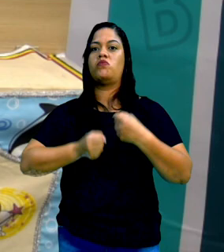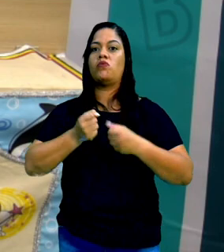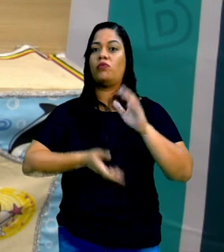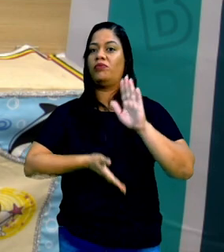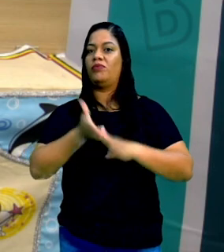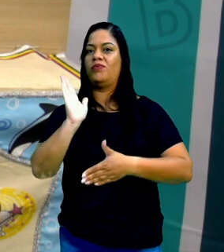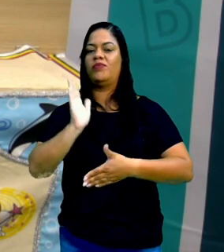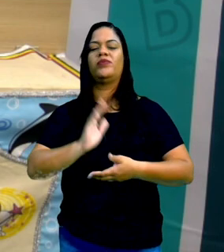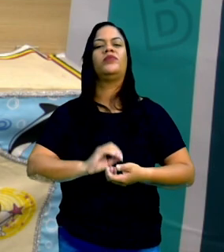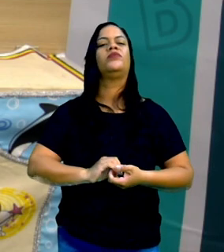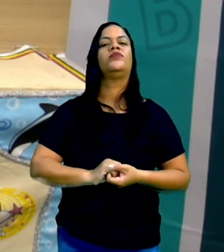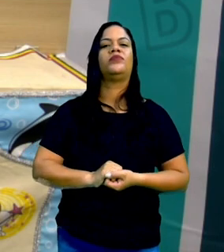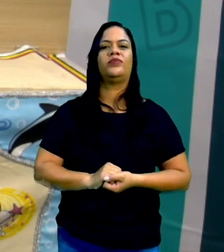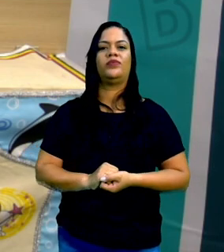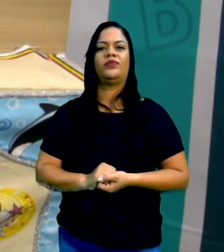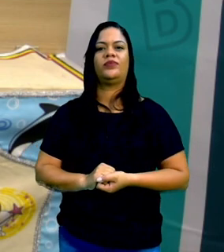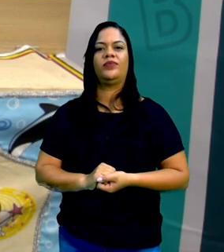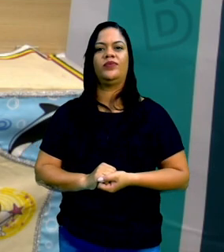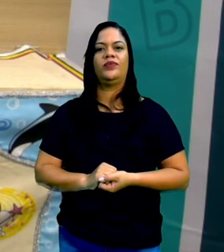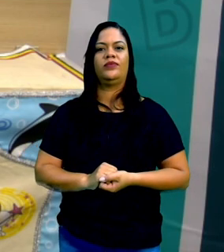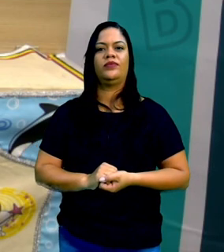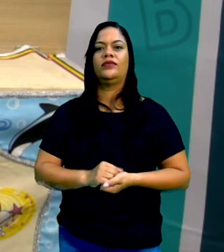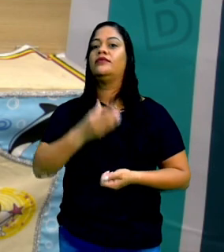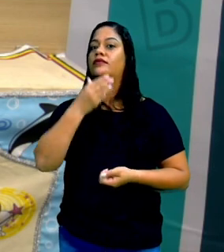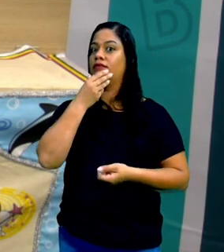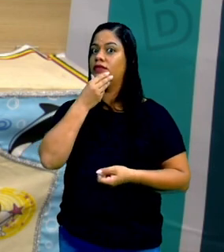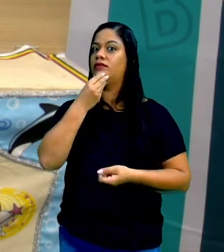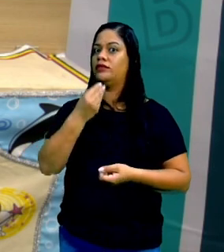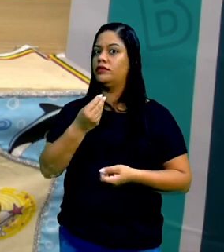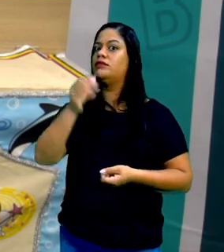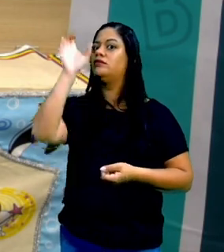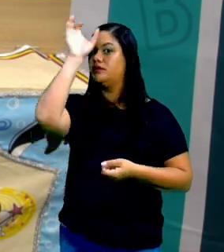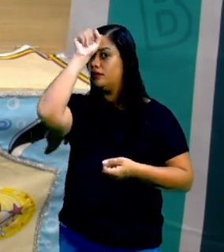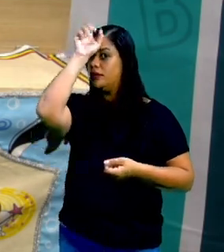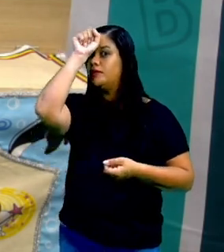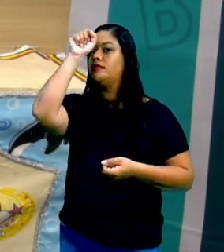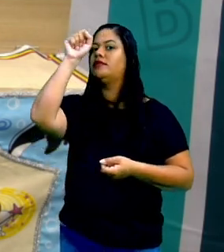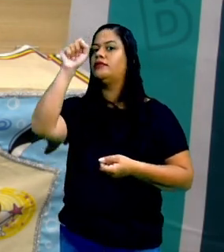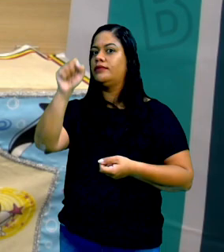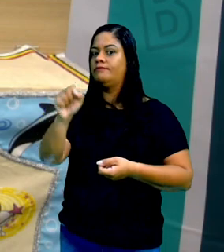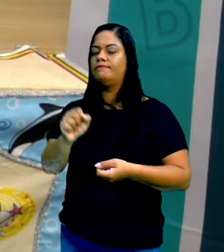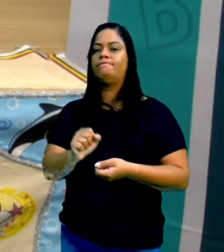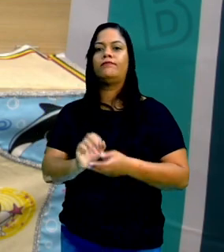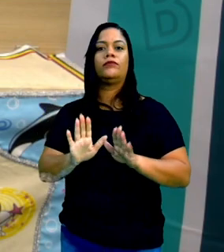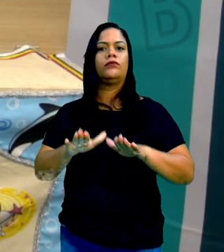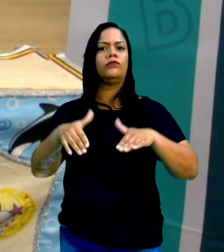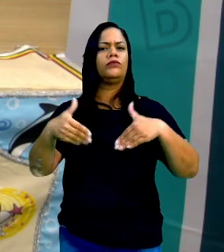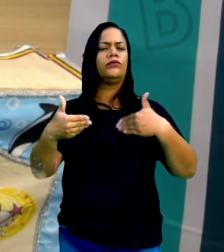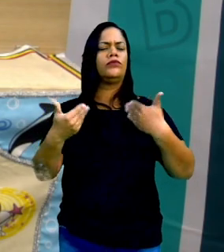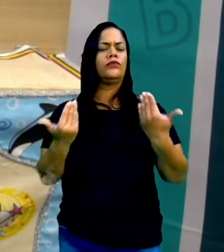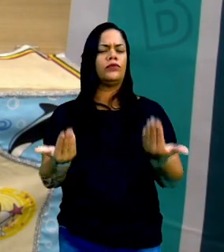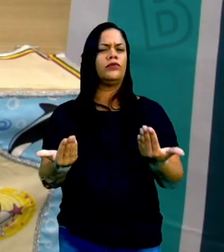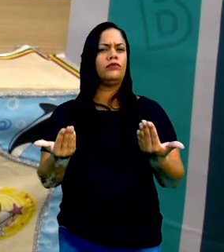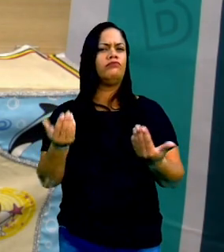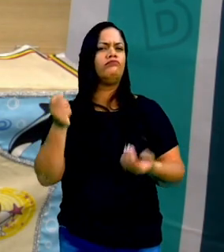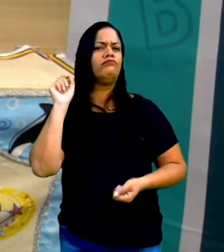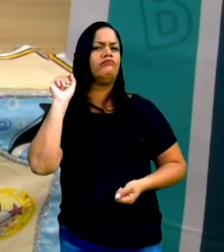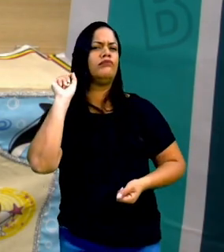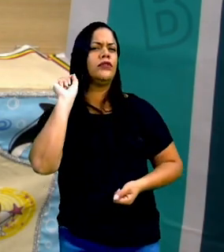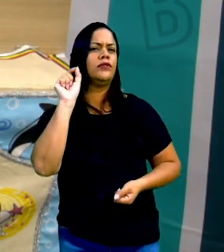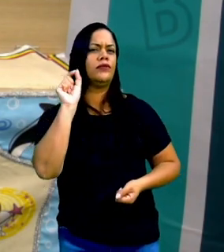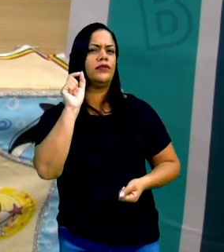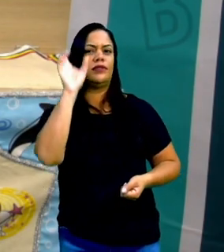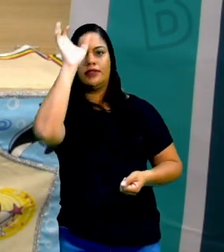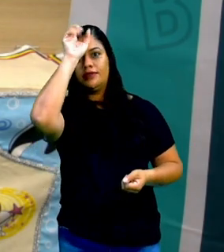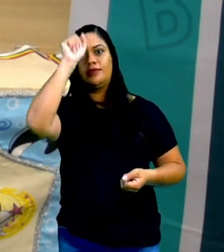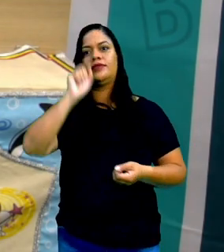correndo. Então, Pedro aprendeu a lição dele, leiturinha. Qual foi a lição que Pedro aprendeu? Tu sabe contar pra tia Lê?